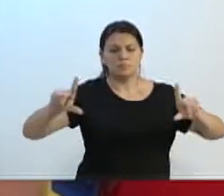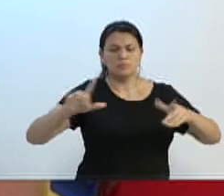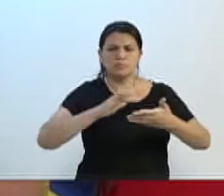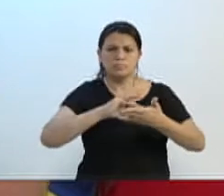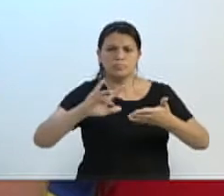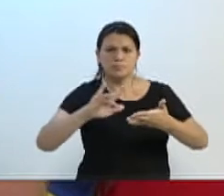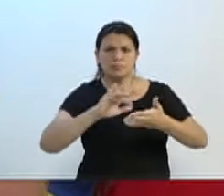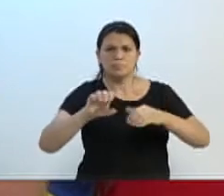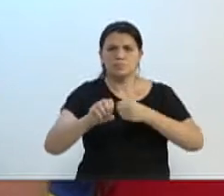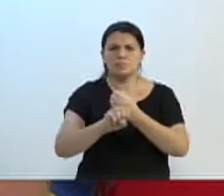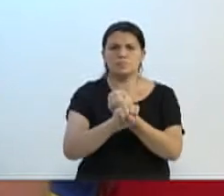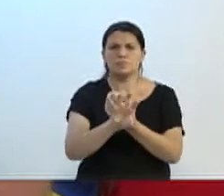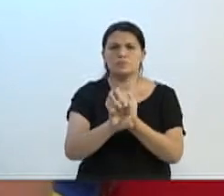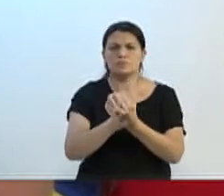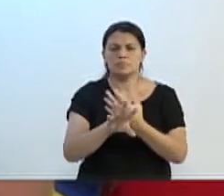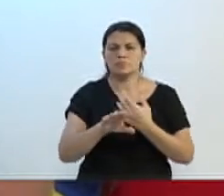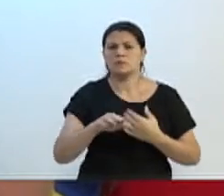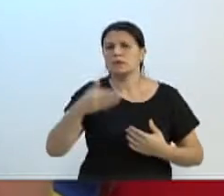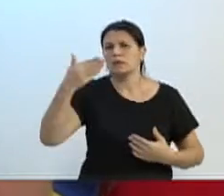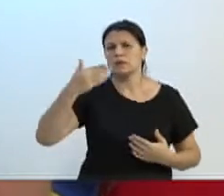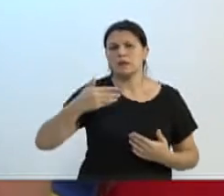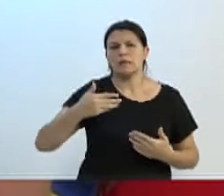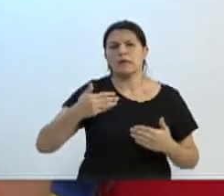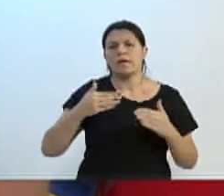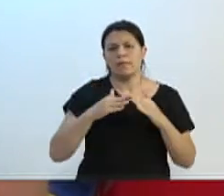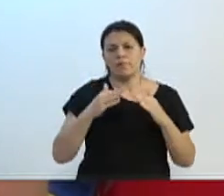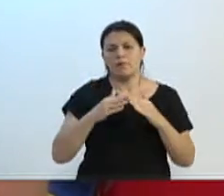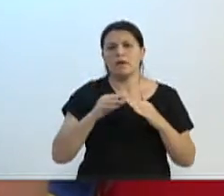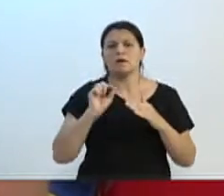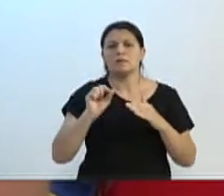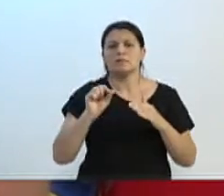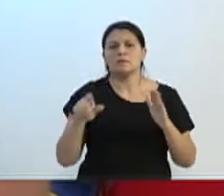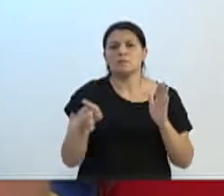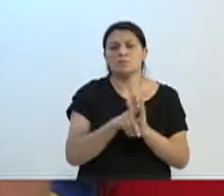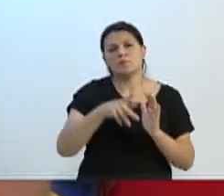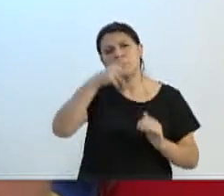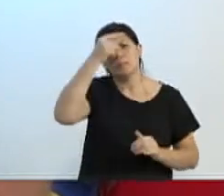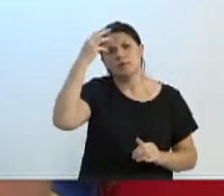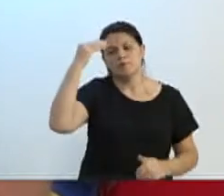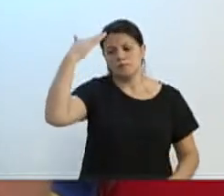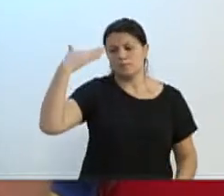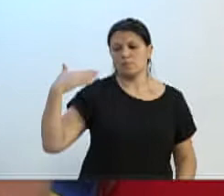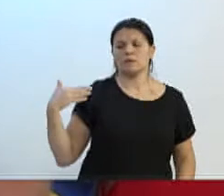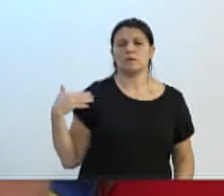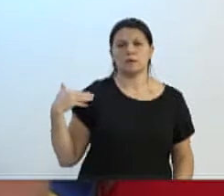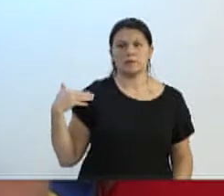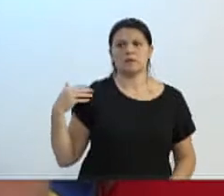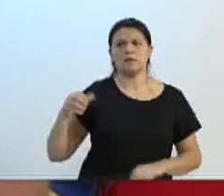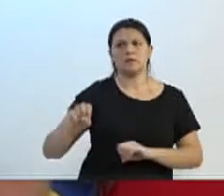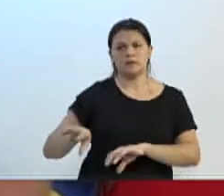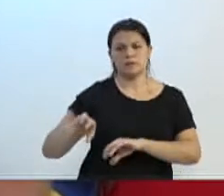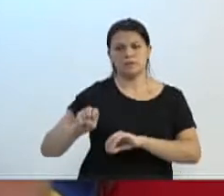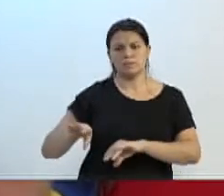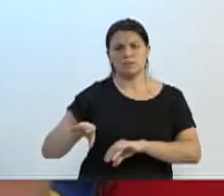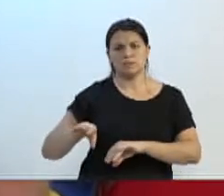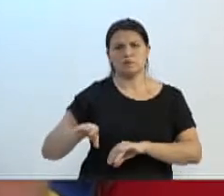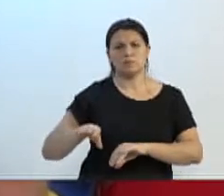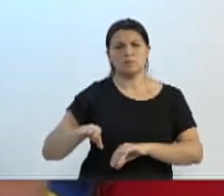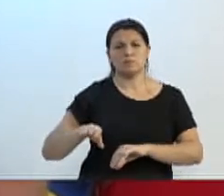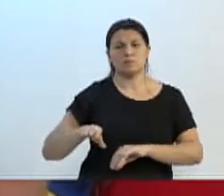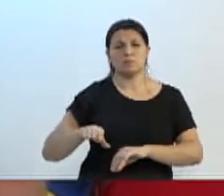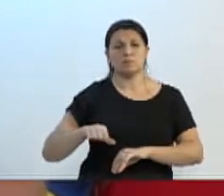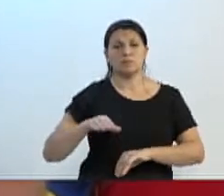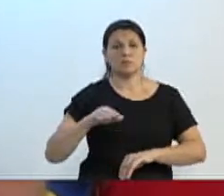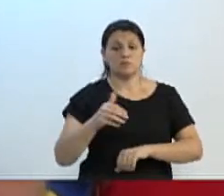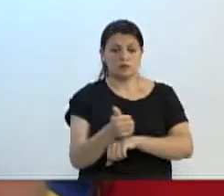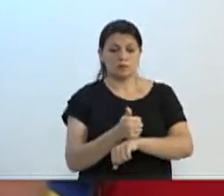distância, não presencial, lançado pelo prefeito e pela secretária, e foram surpreendidos porque